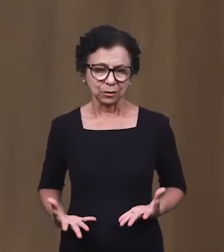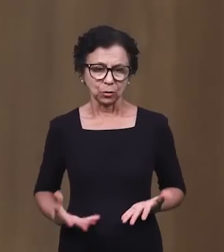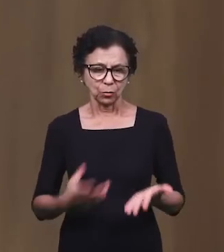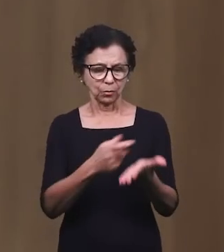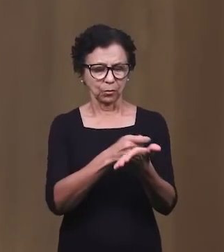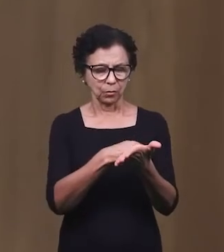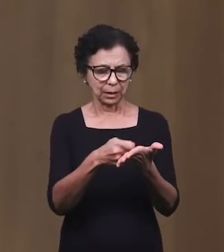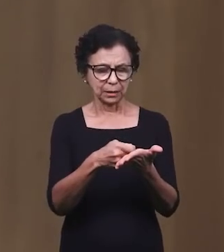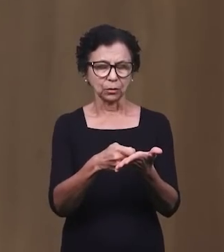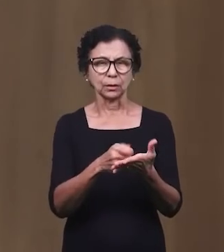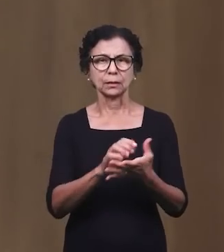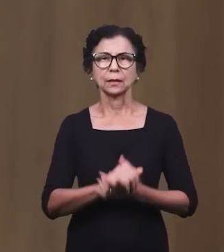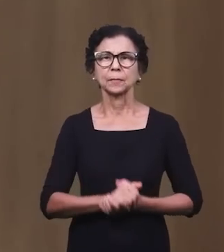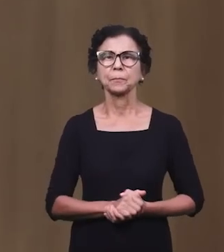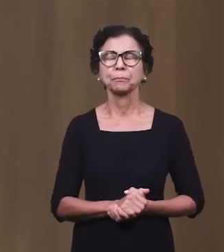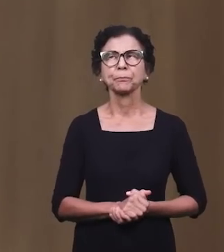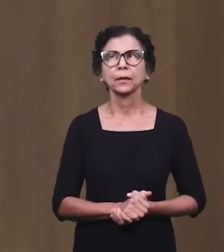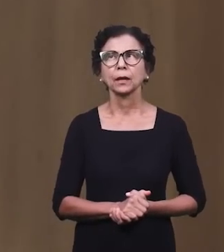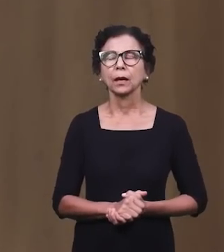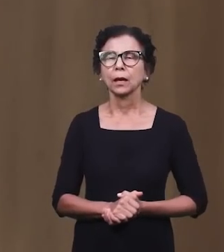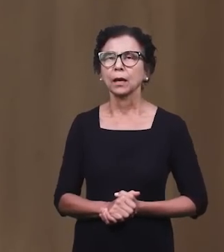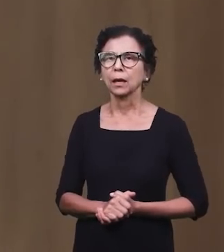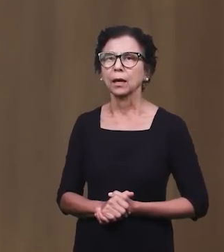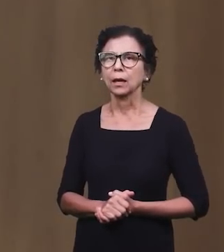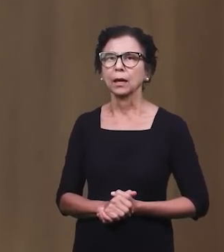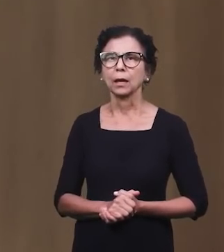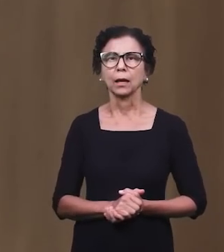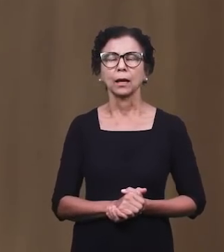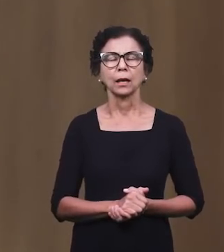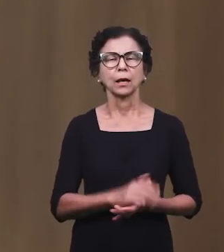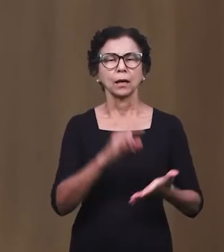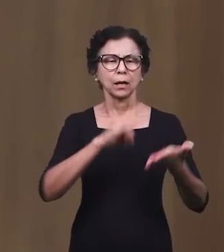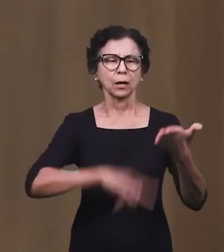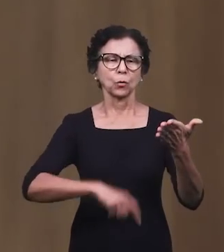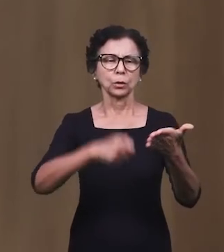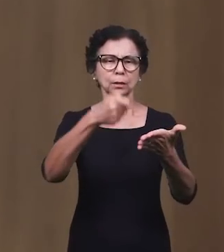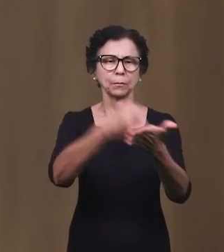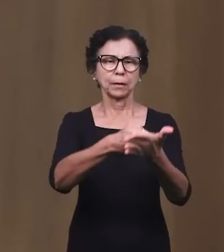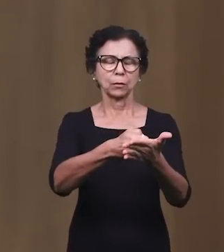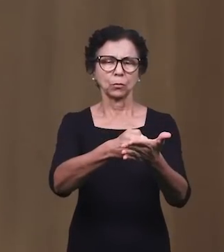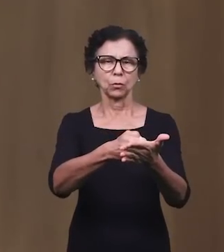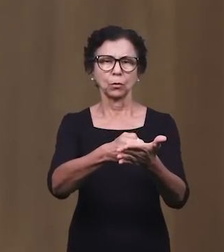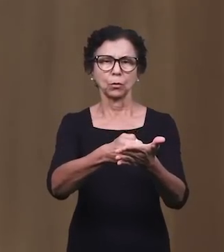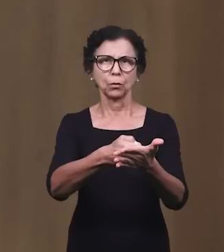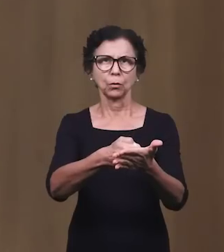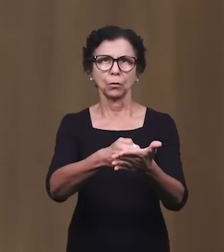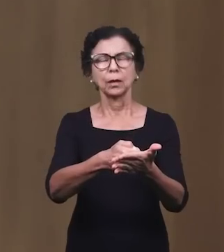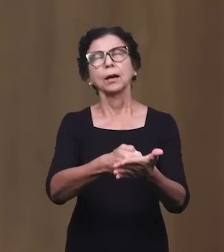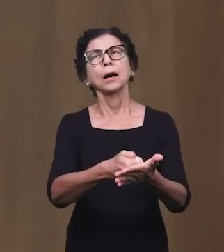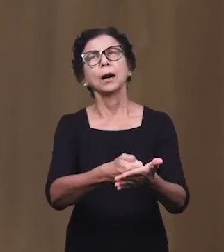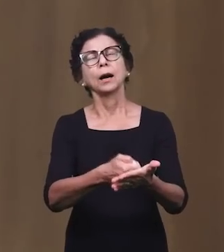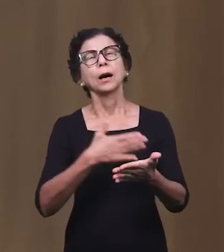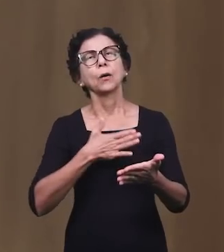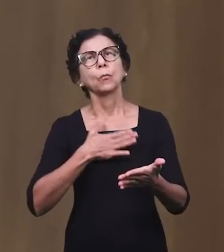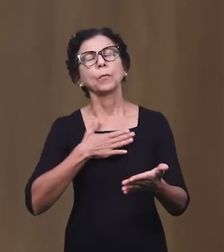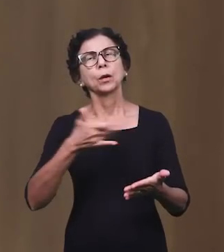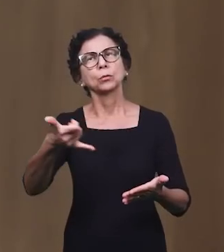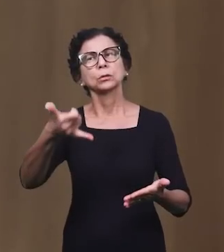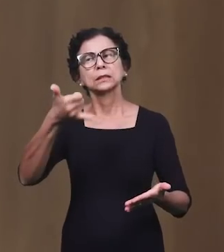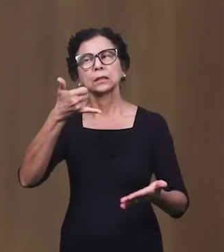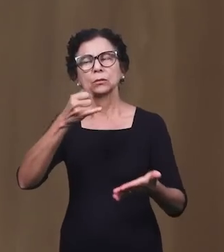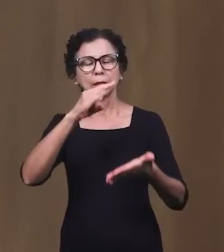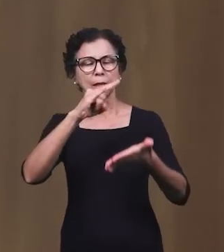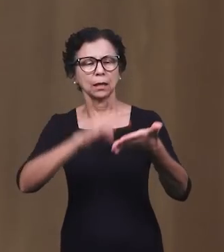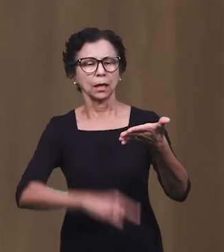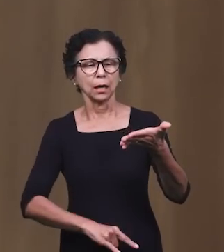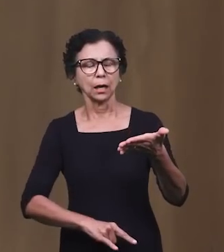anota. Pagou uma conta, anota. Eu que sou responsável por pagar minha conta do meu celular. Comprei